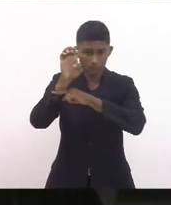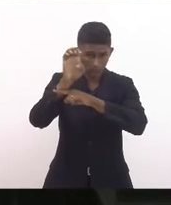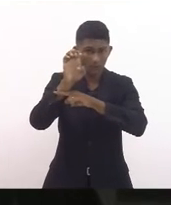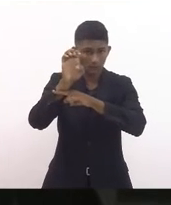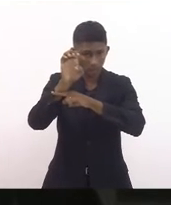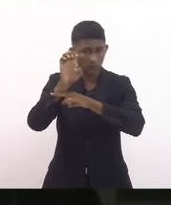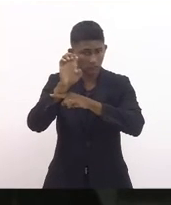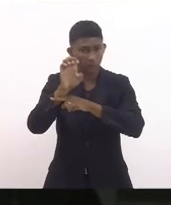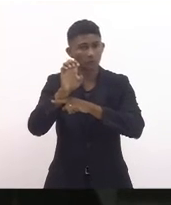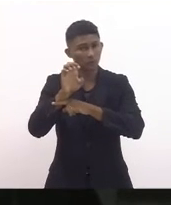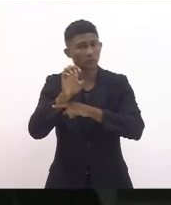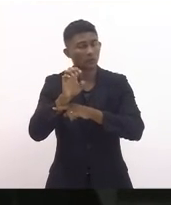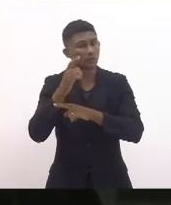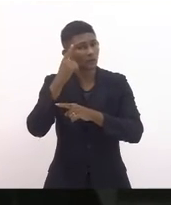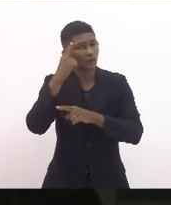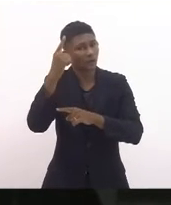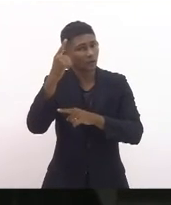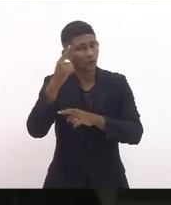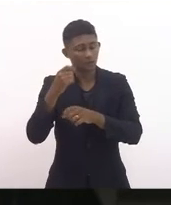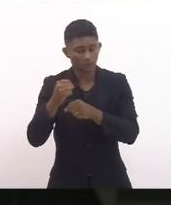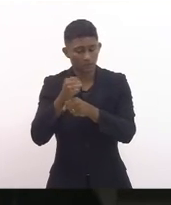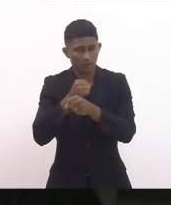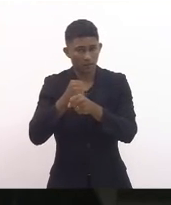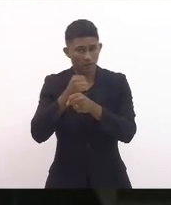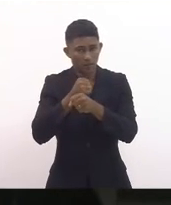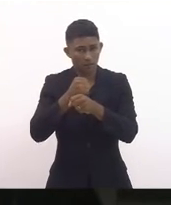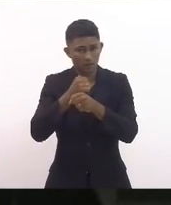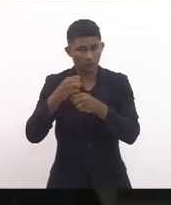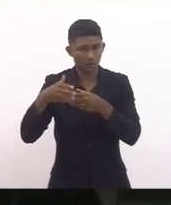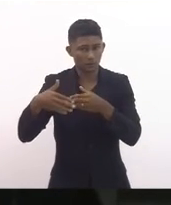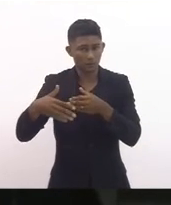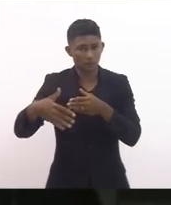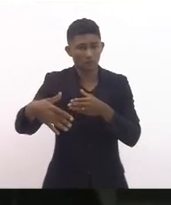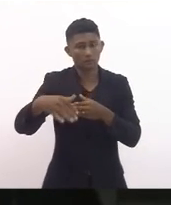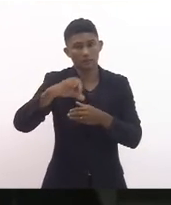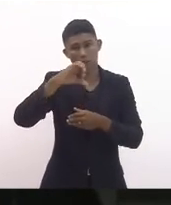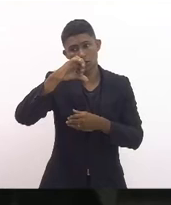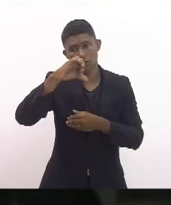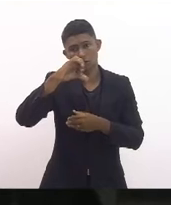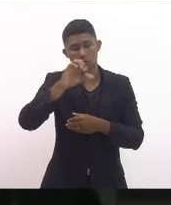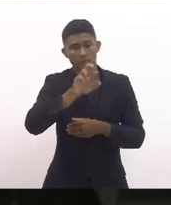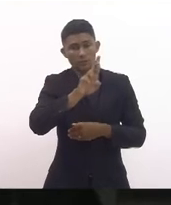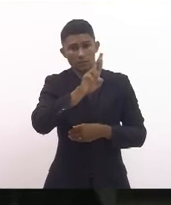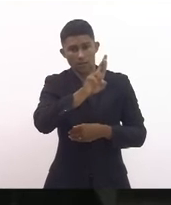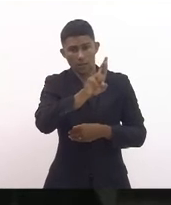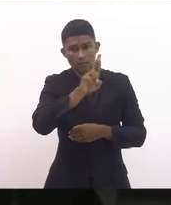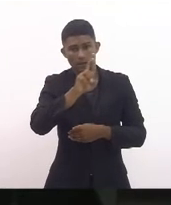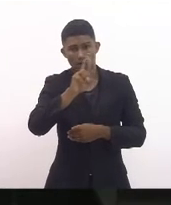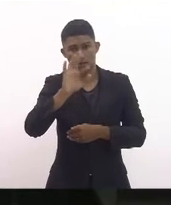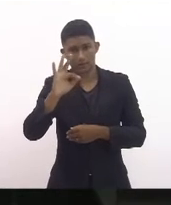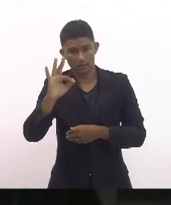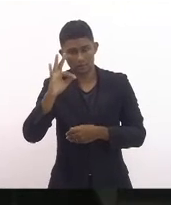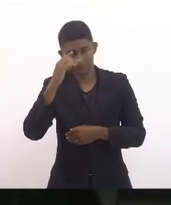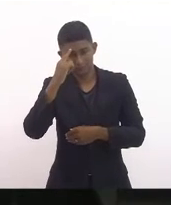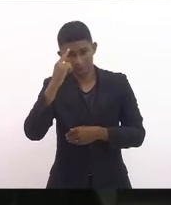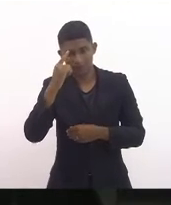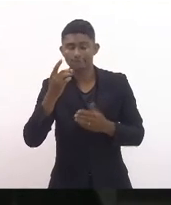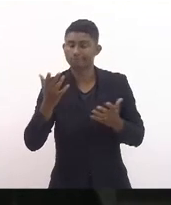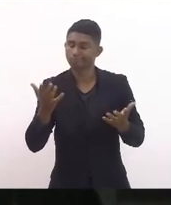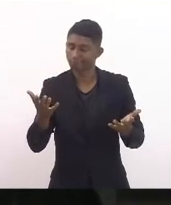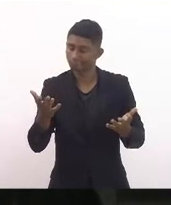os 9 anos vindouros de regime de recuperação fiscal